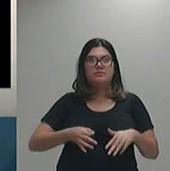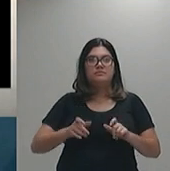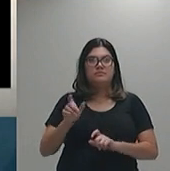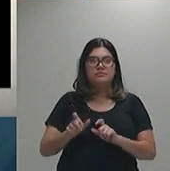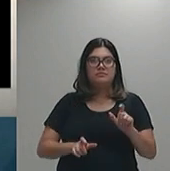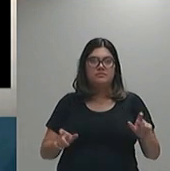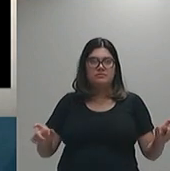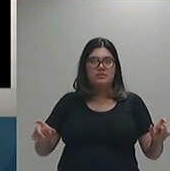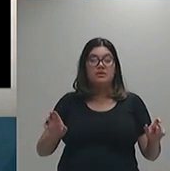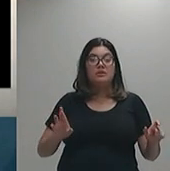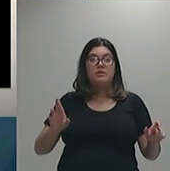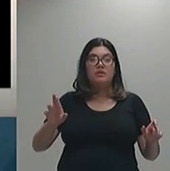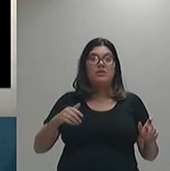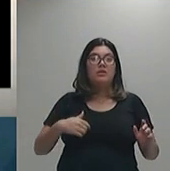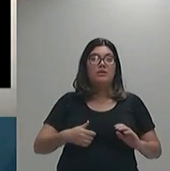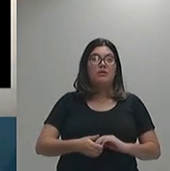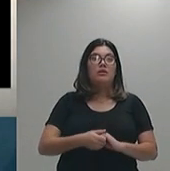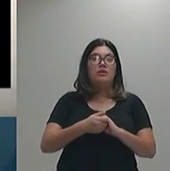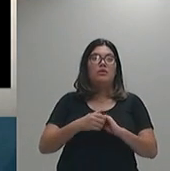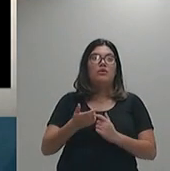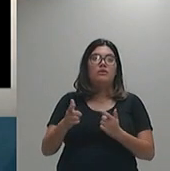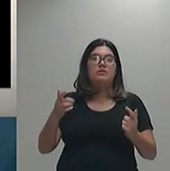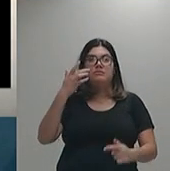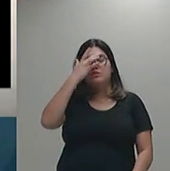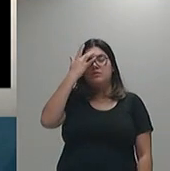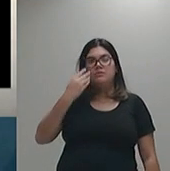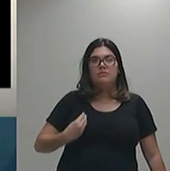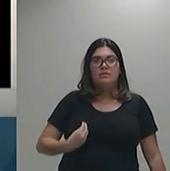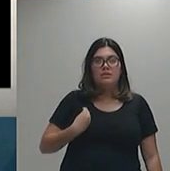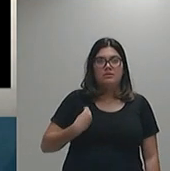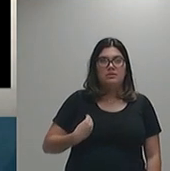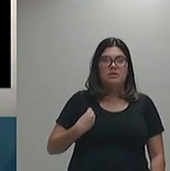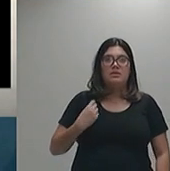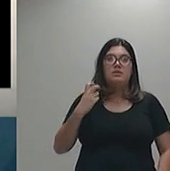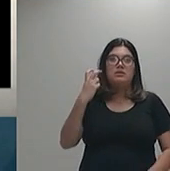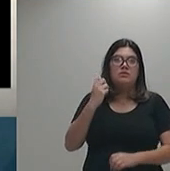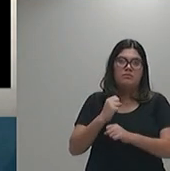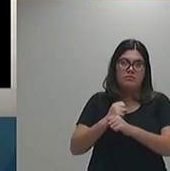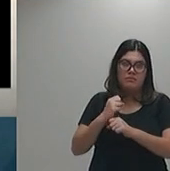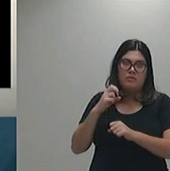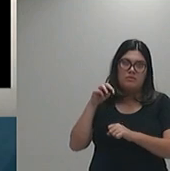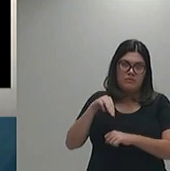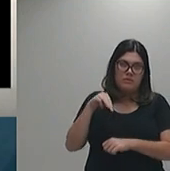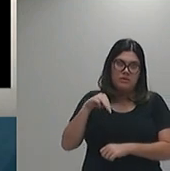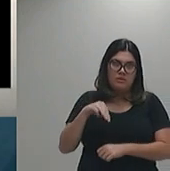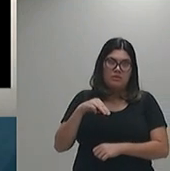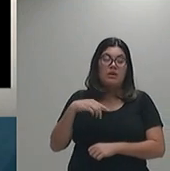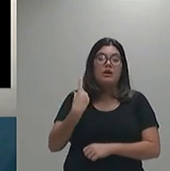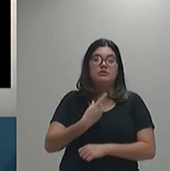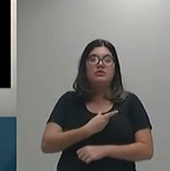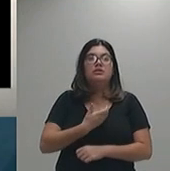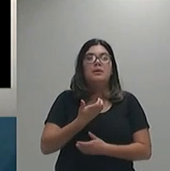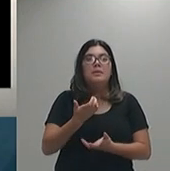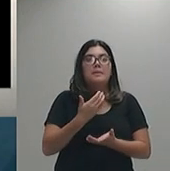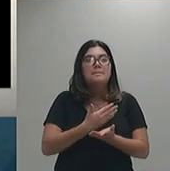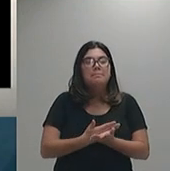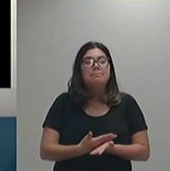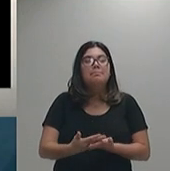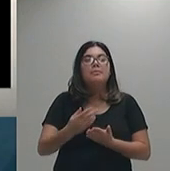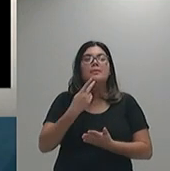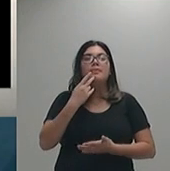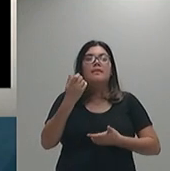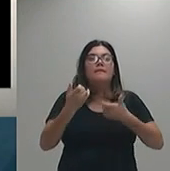quem é mais presente nesses cinco minutos afinar saúde e gostaria inicialmente de destacar o tanto